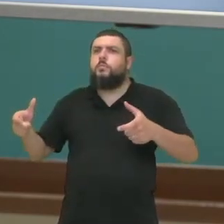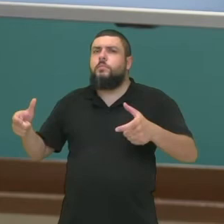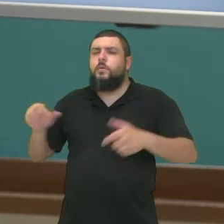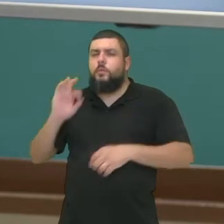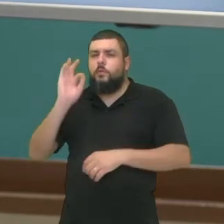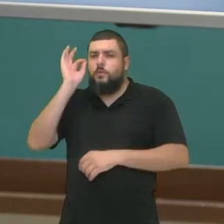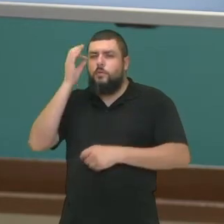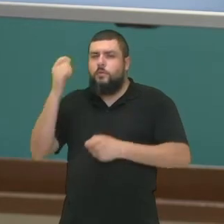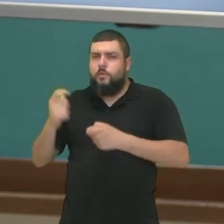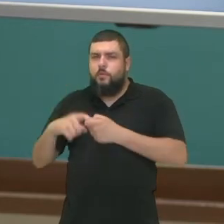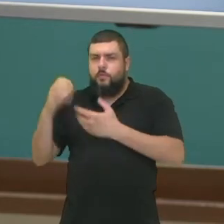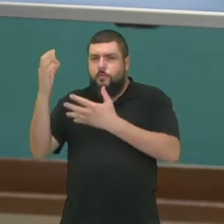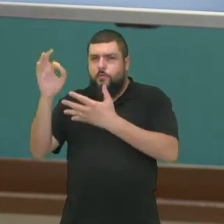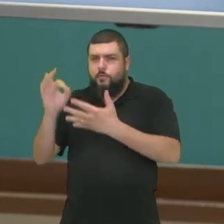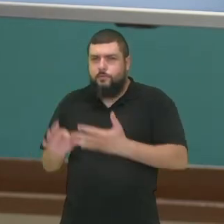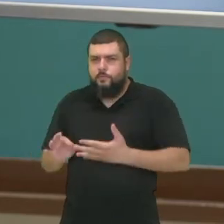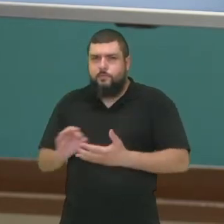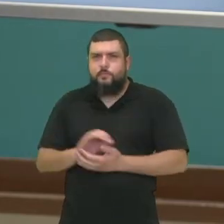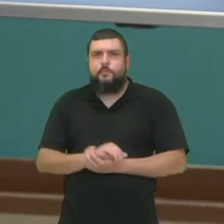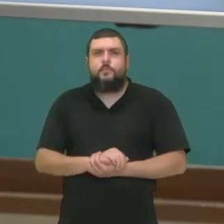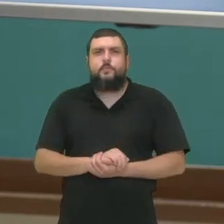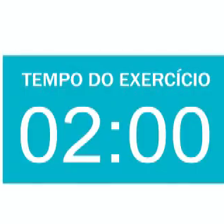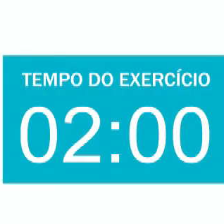pouquinho nós voltamos, corrigimos juntos.